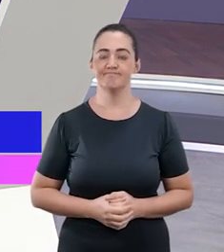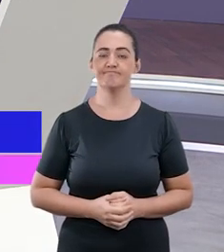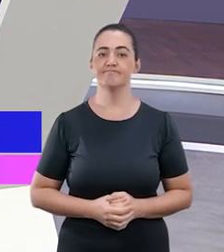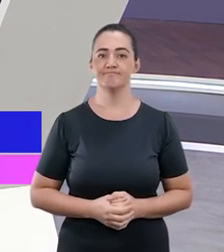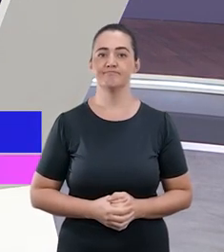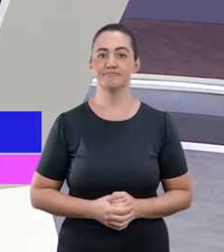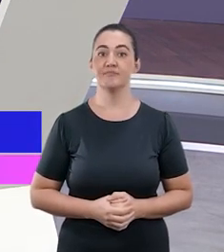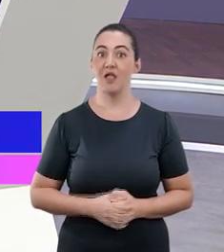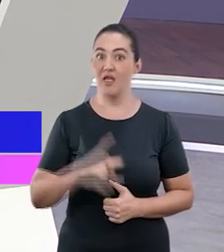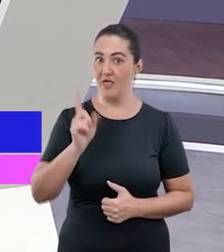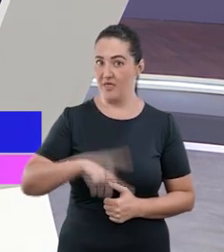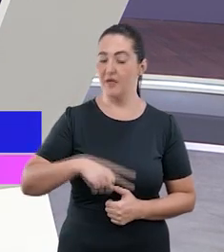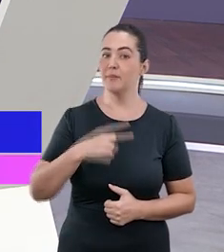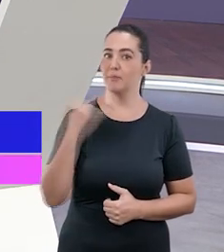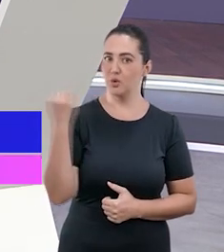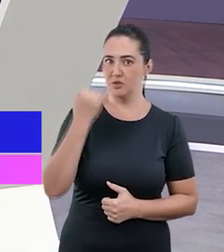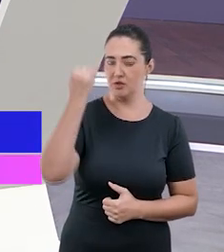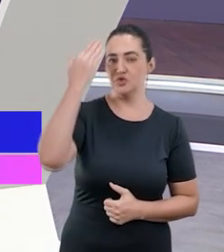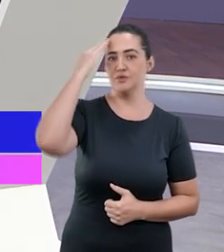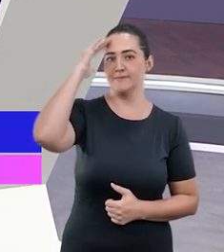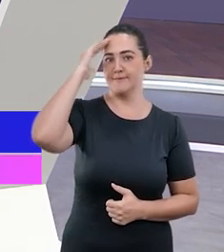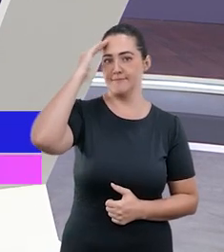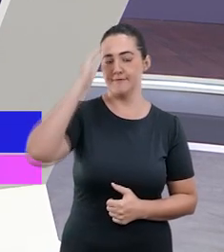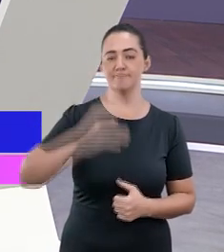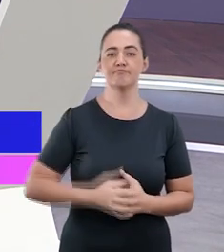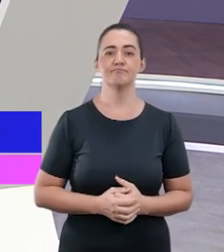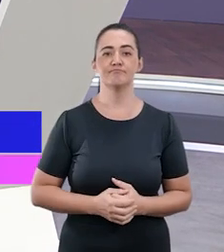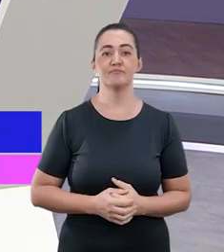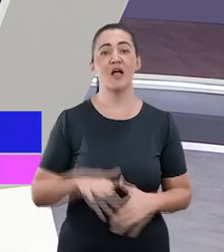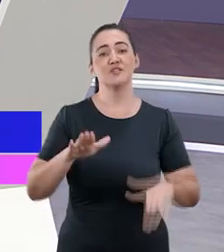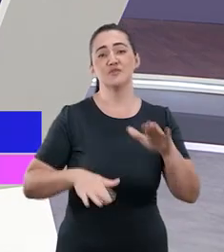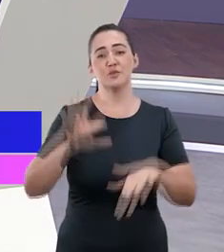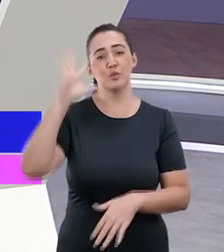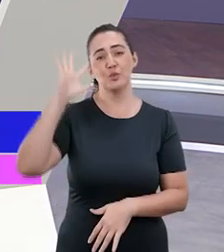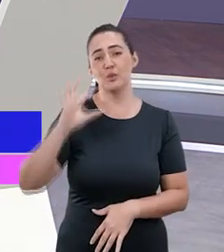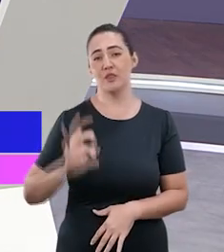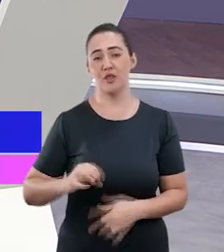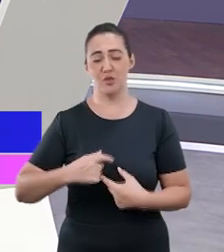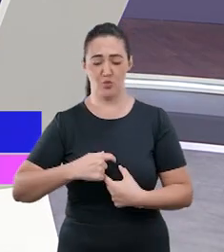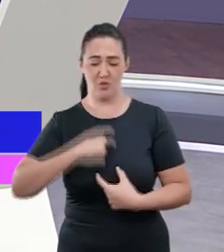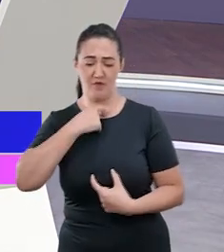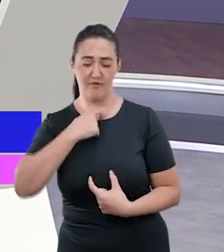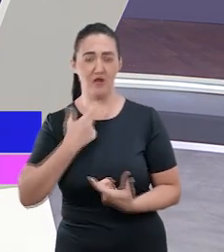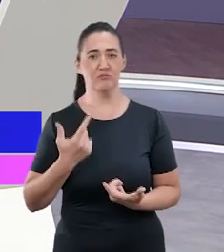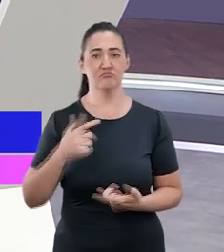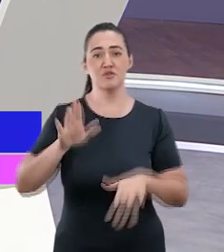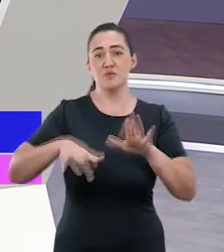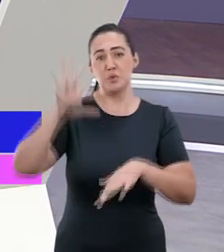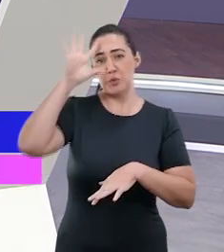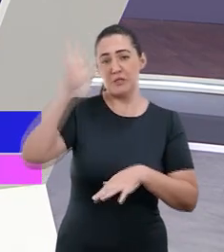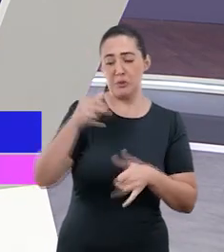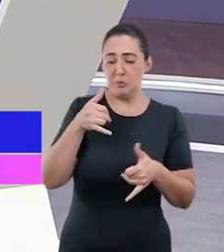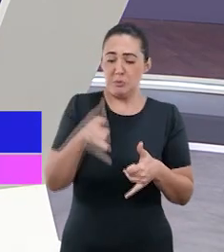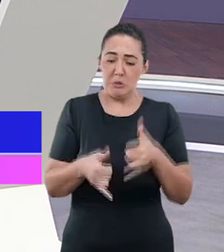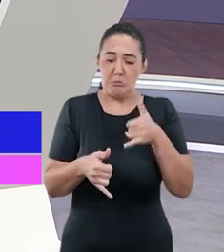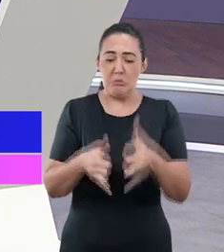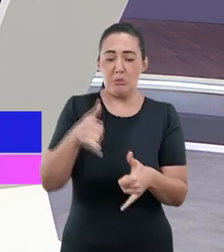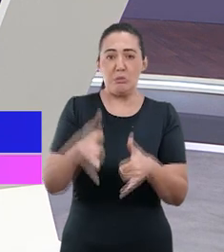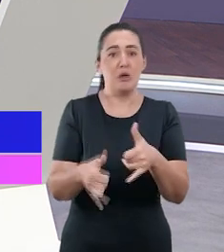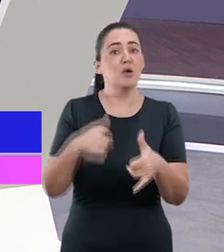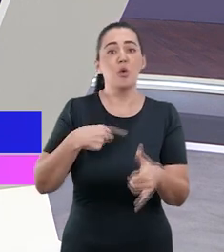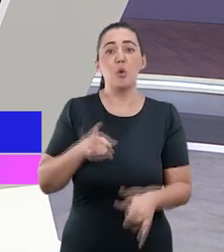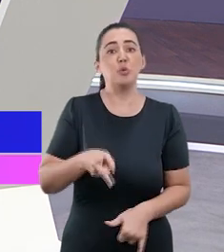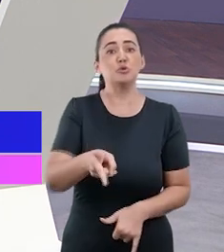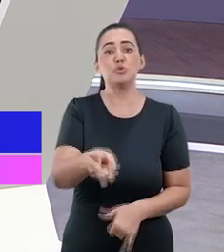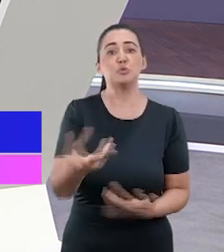a seriedade disso. Eu posso não entender a gravata, eu posso não entender o salto alto e tudo continua igual.